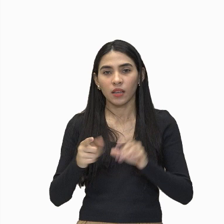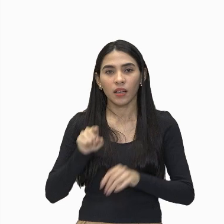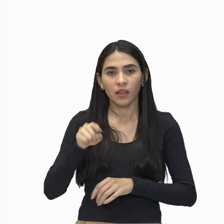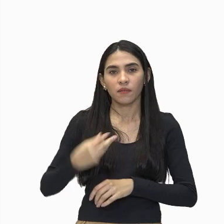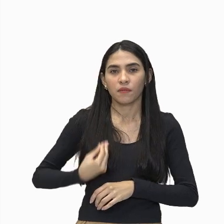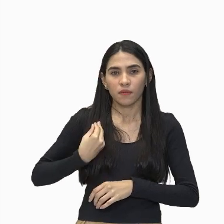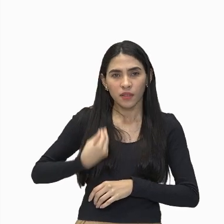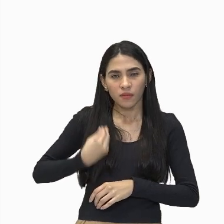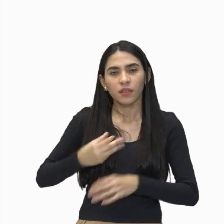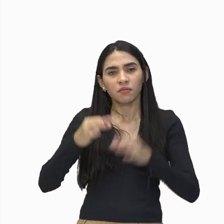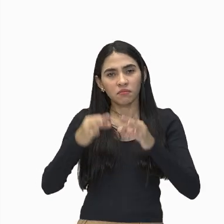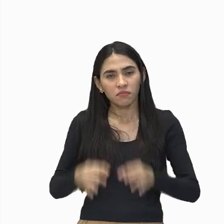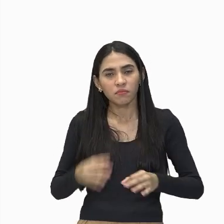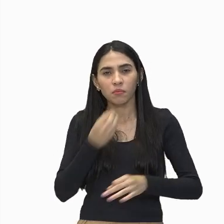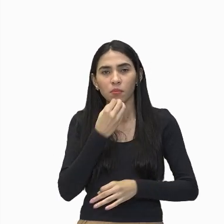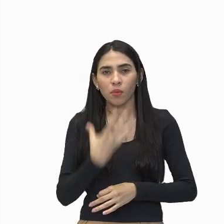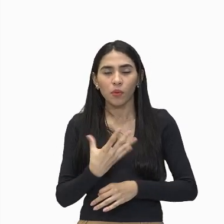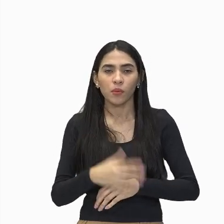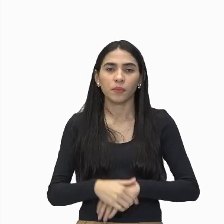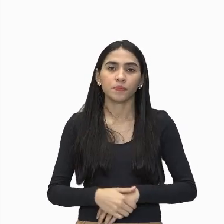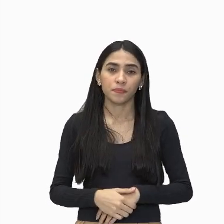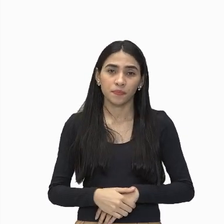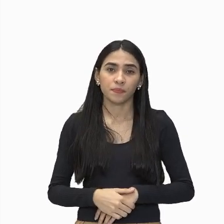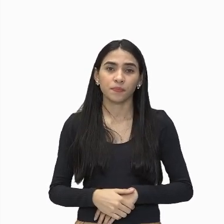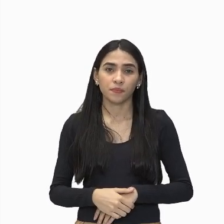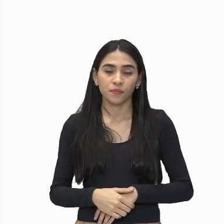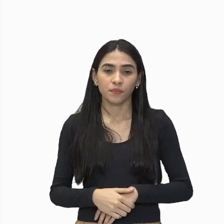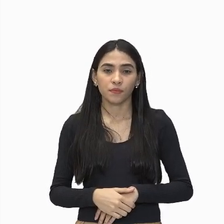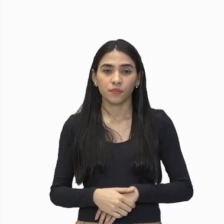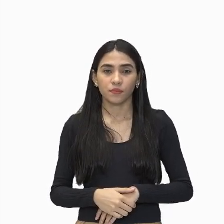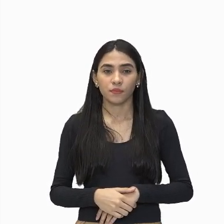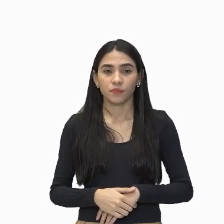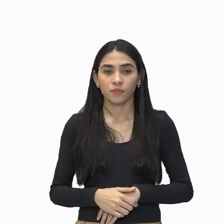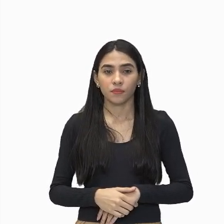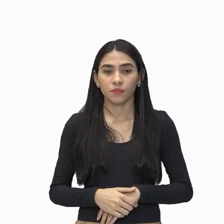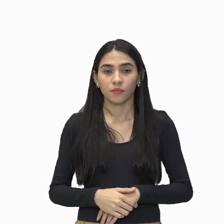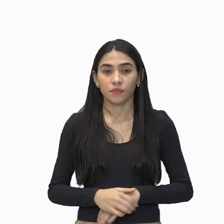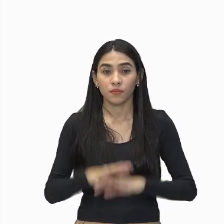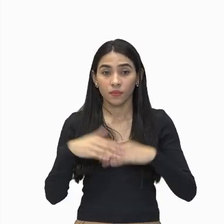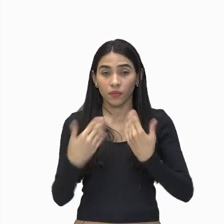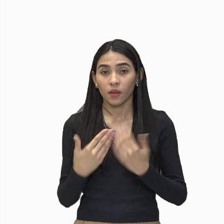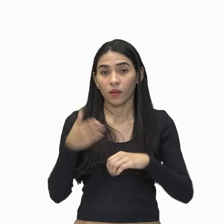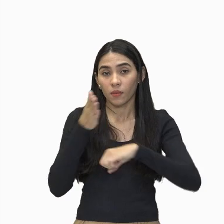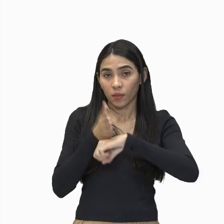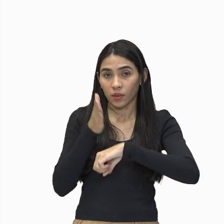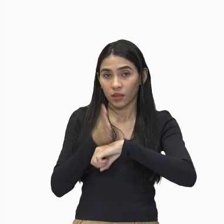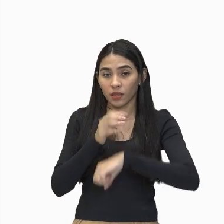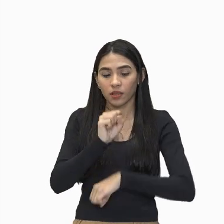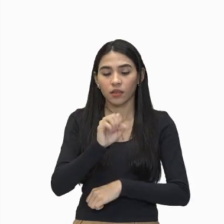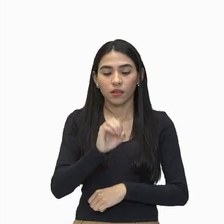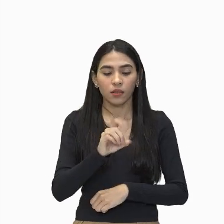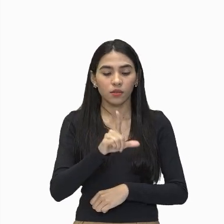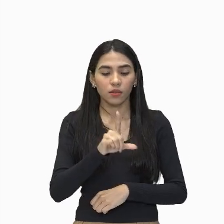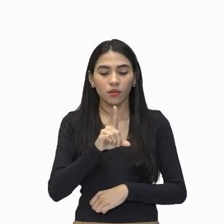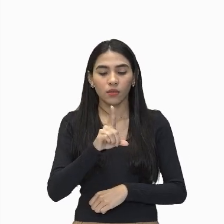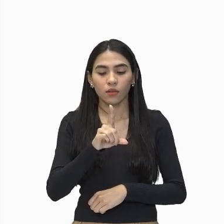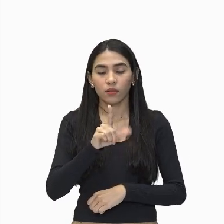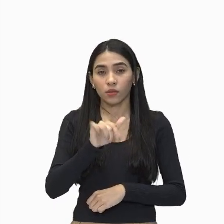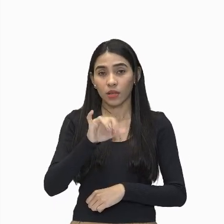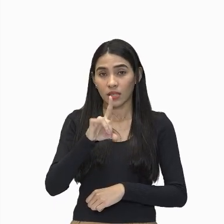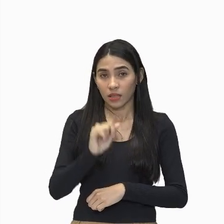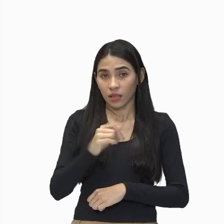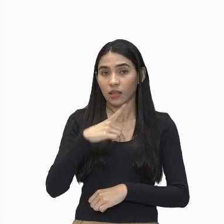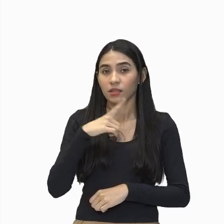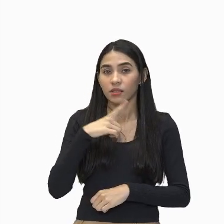com dignidade. É ou não é verdade? Então, nessa modernidade sólida, a gente tinha